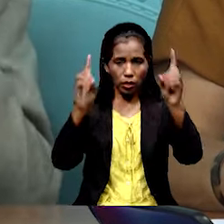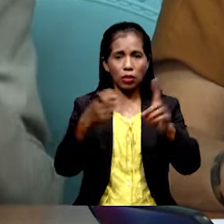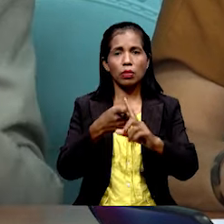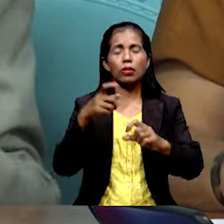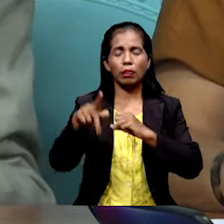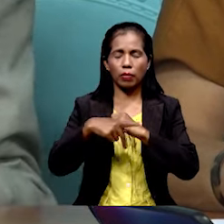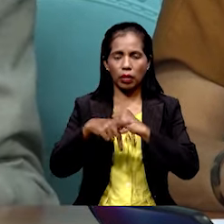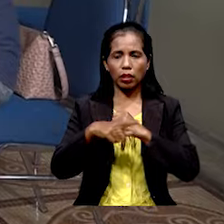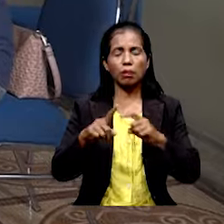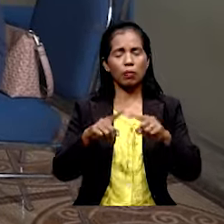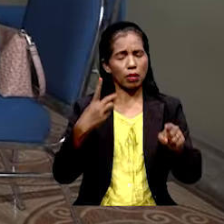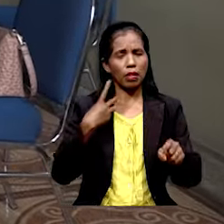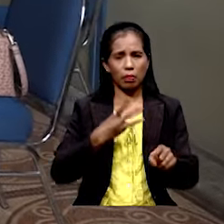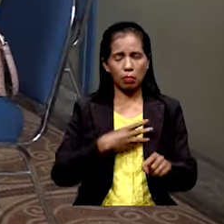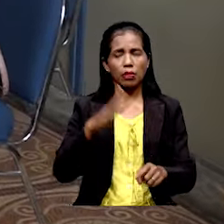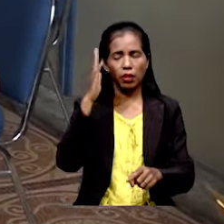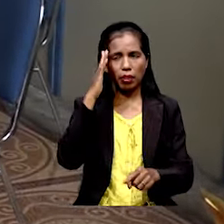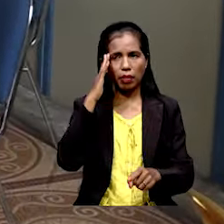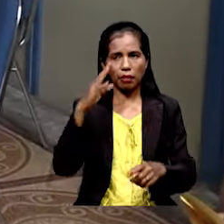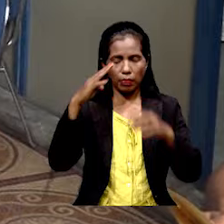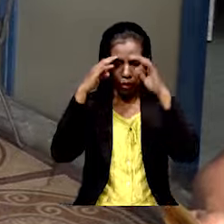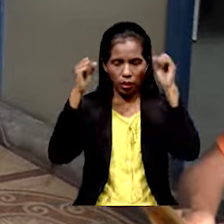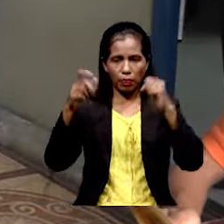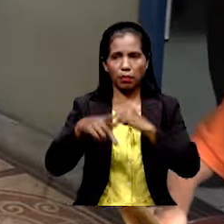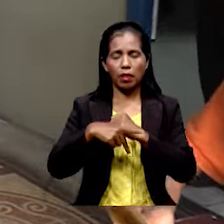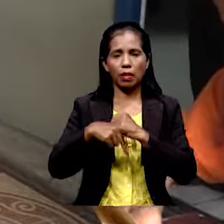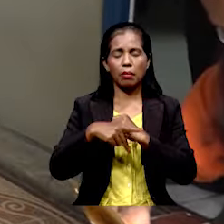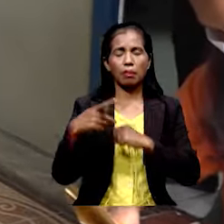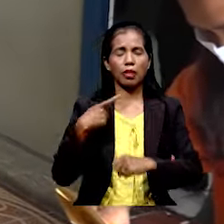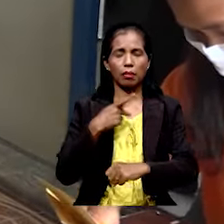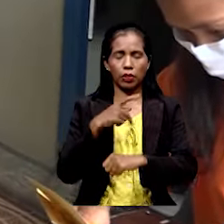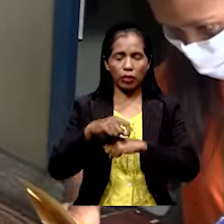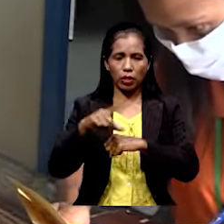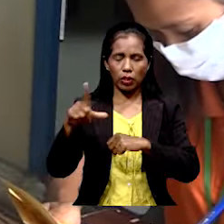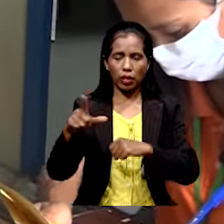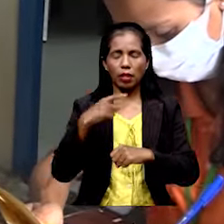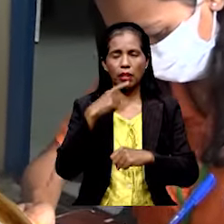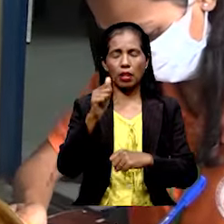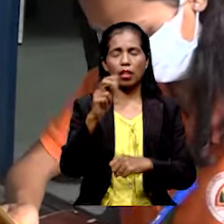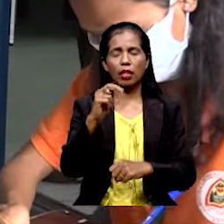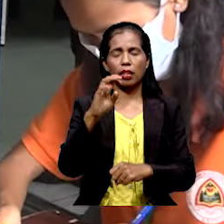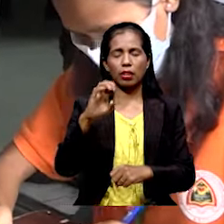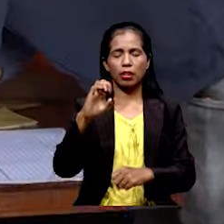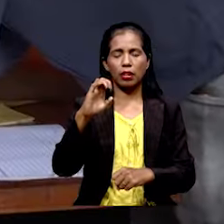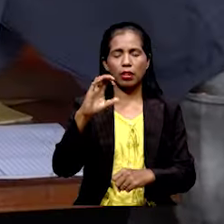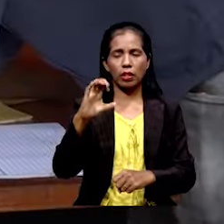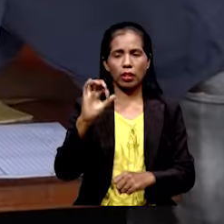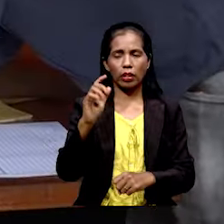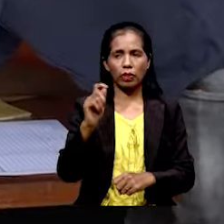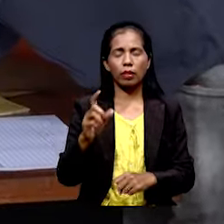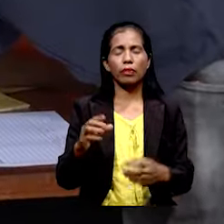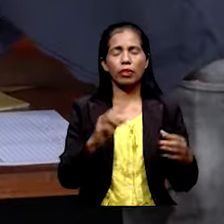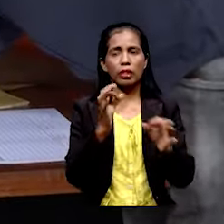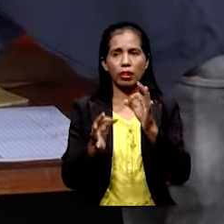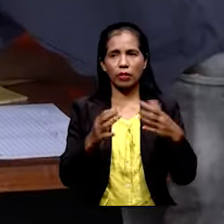amos ka ten ne Presidente do Parlamento Nacional, Aniceto Guterres López Sateten, mas que o líder Balon se deu concorra a